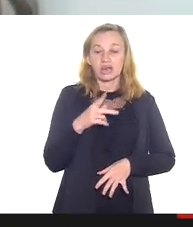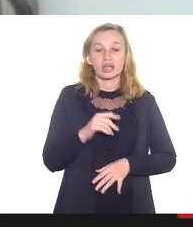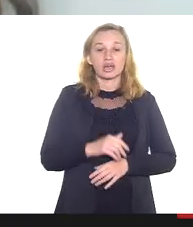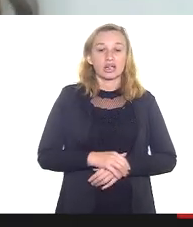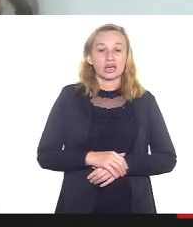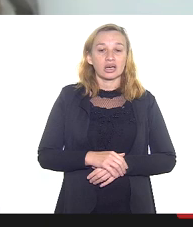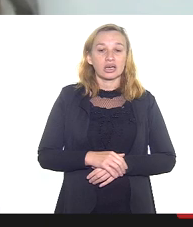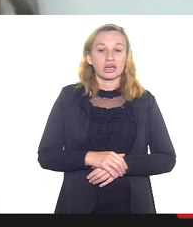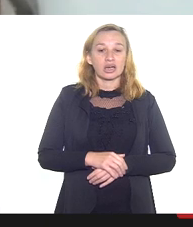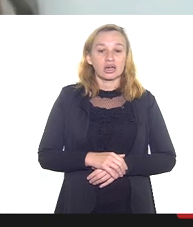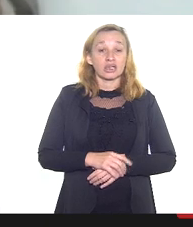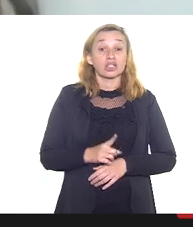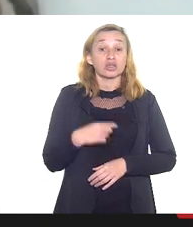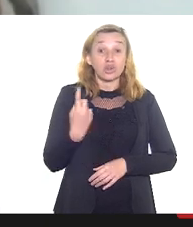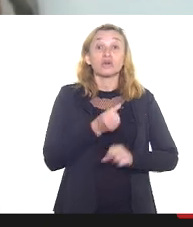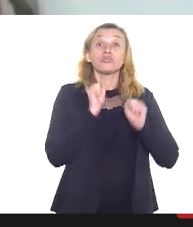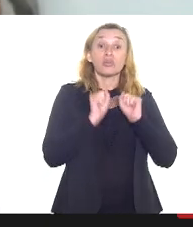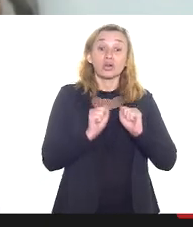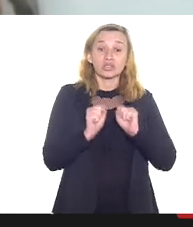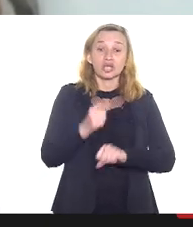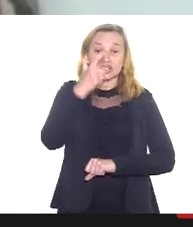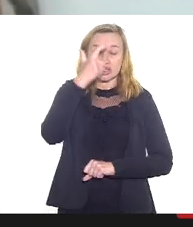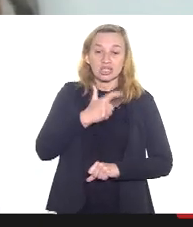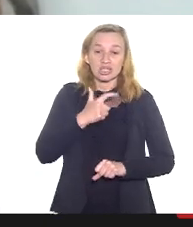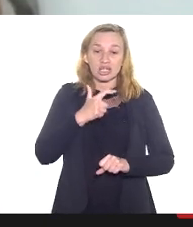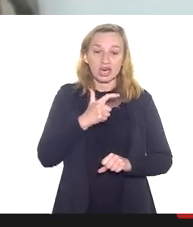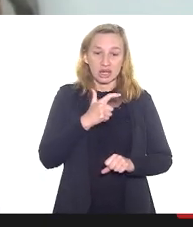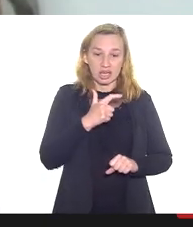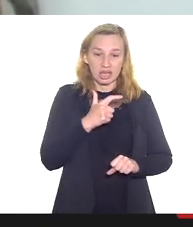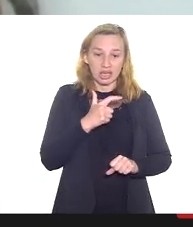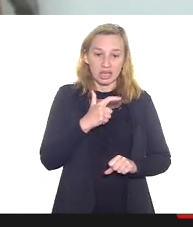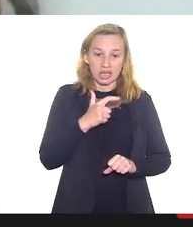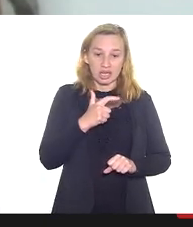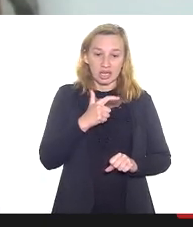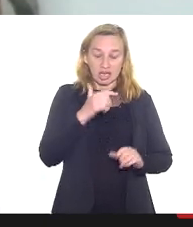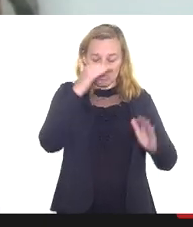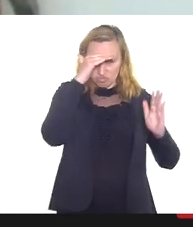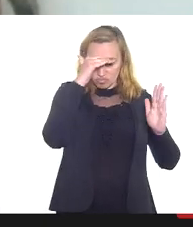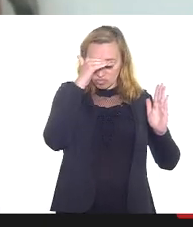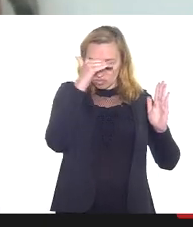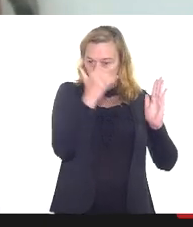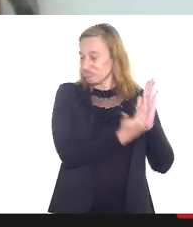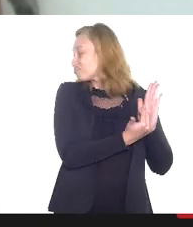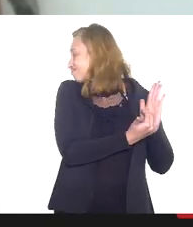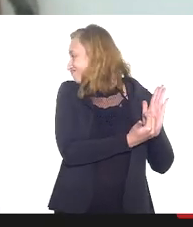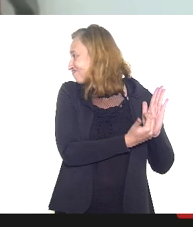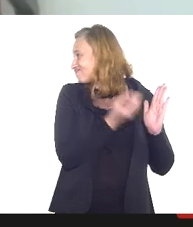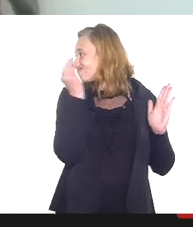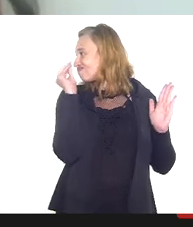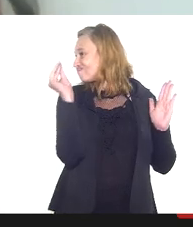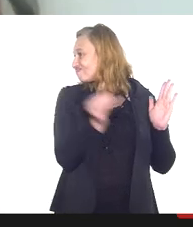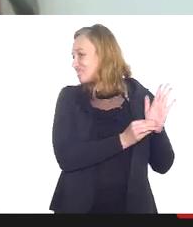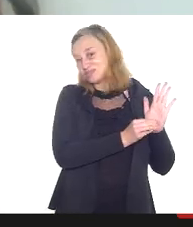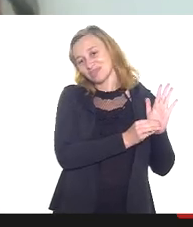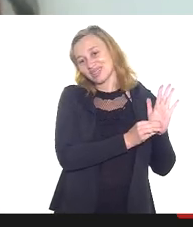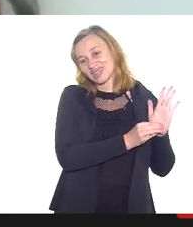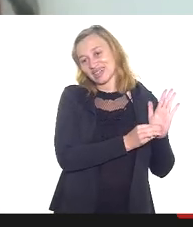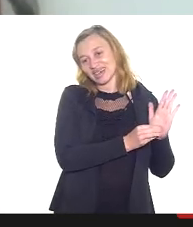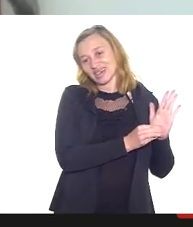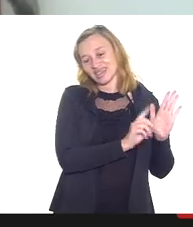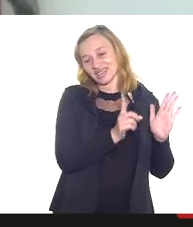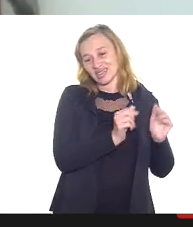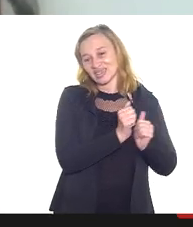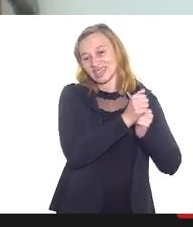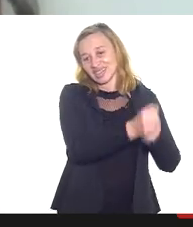fez sobre o fato de que nós podemos ser desobedientes e não seguir com essa reforma. Né? E aí